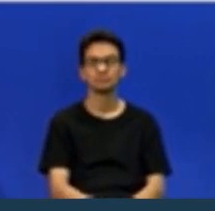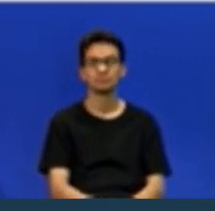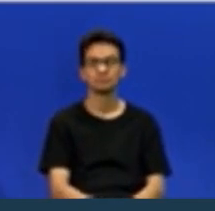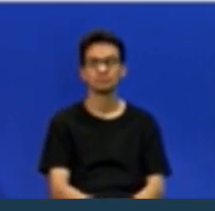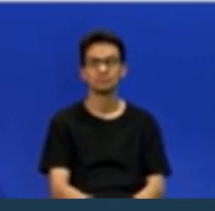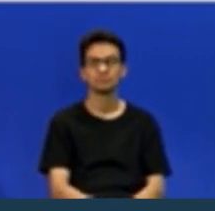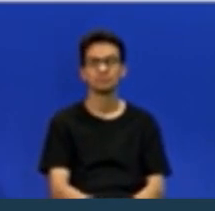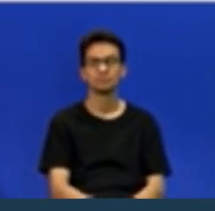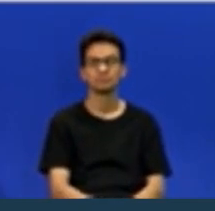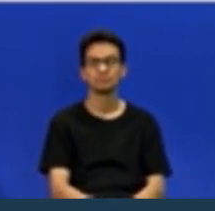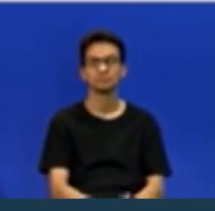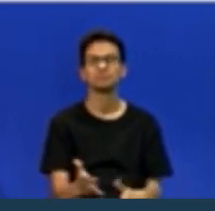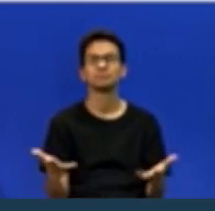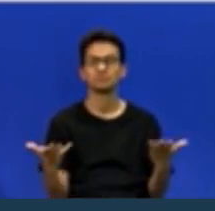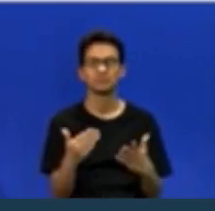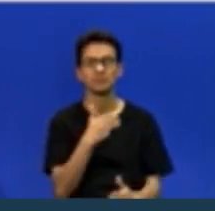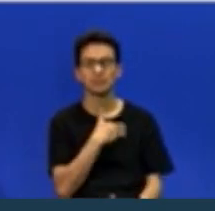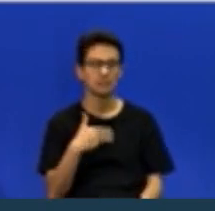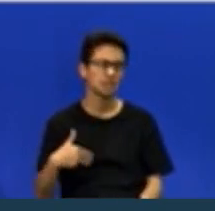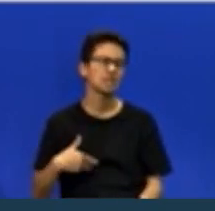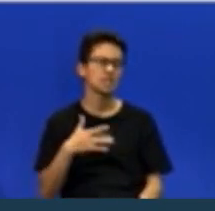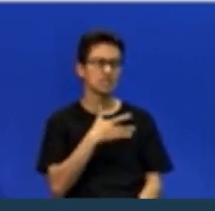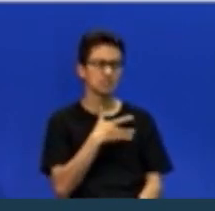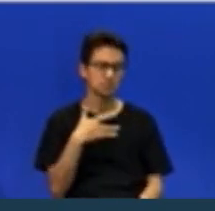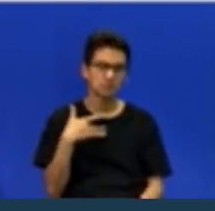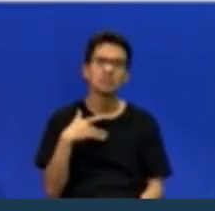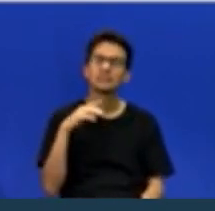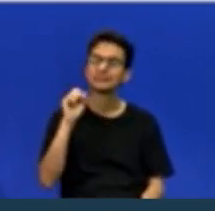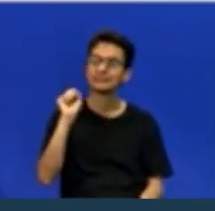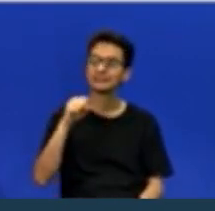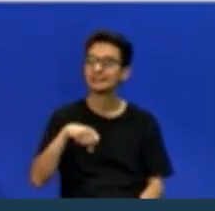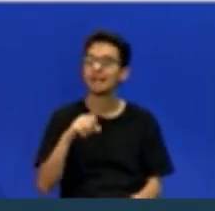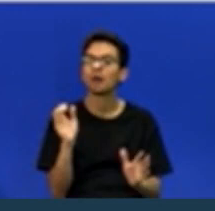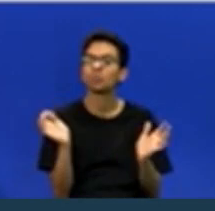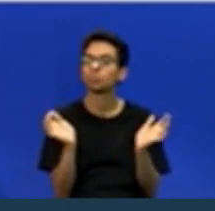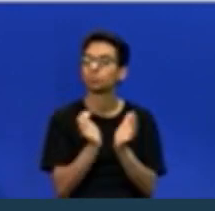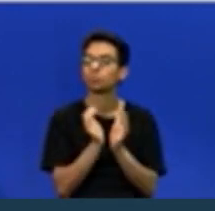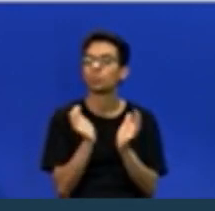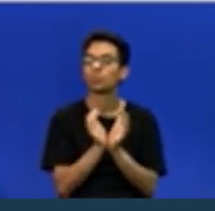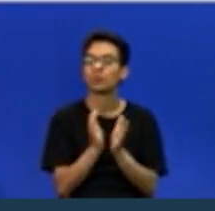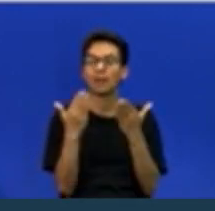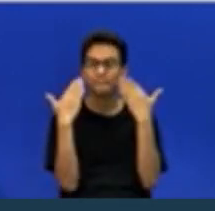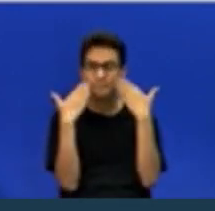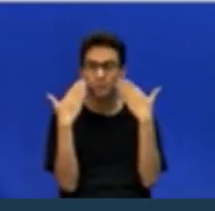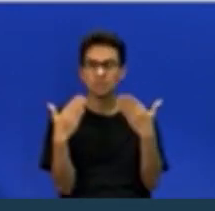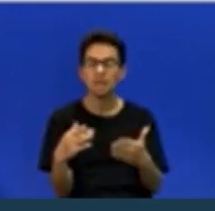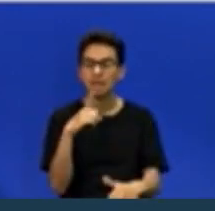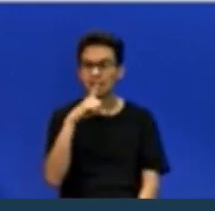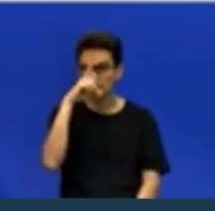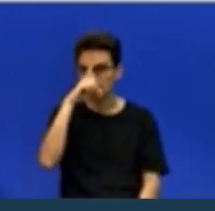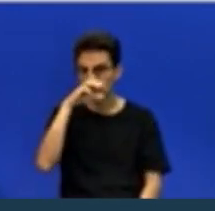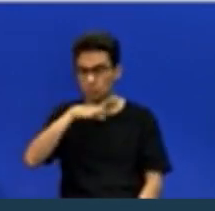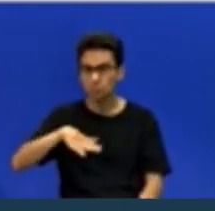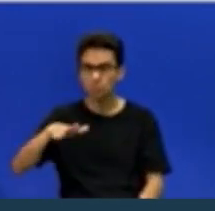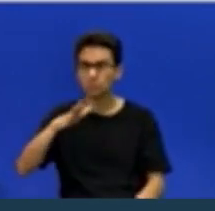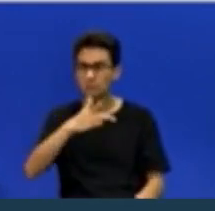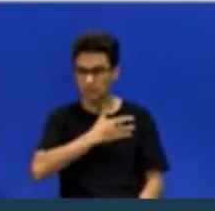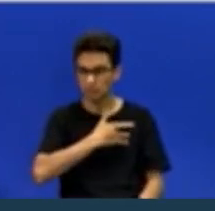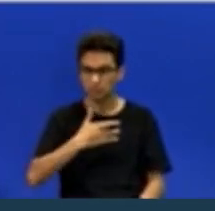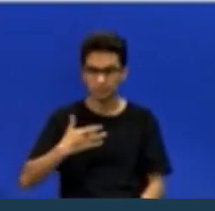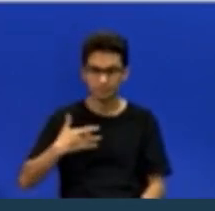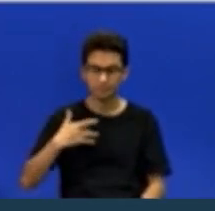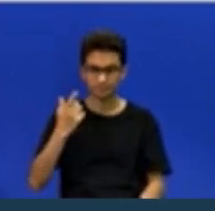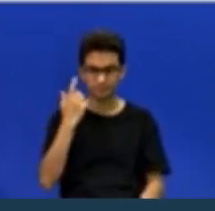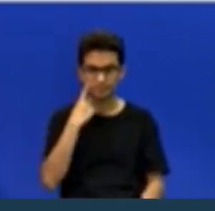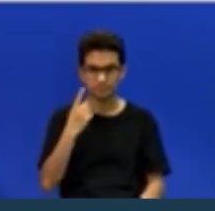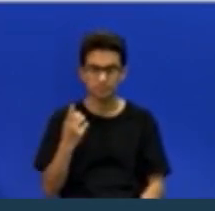Dados atuais do Ministério da Saúde indicam que há grupos que estão mais expostos a riscos na sua saúde. Esses grupos,